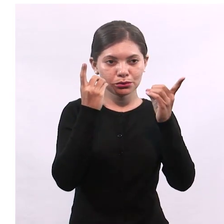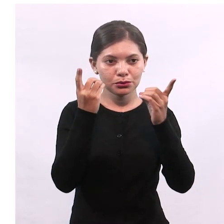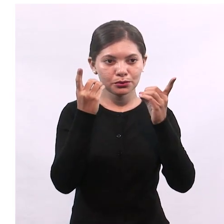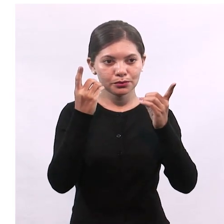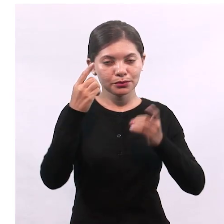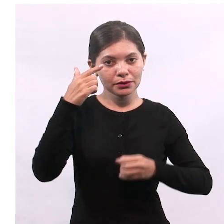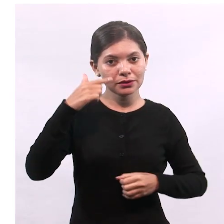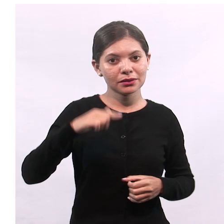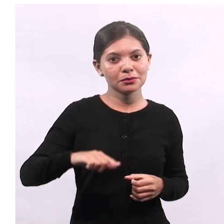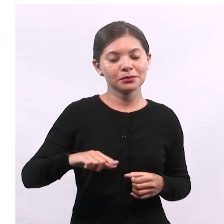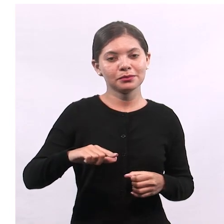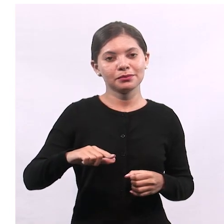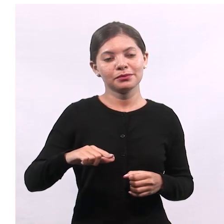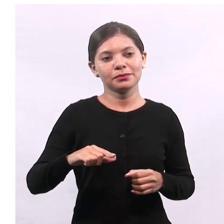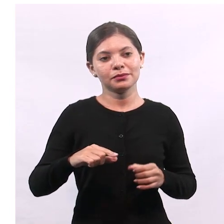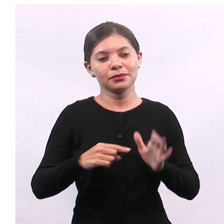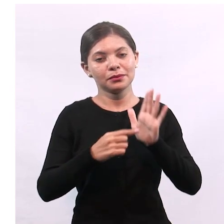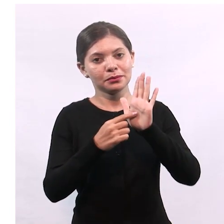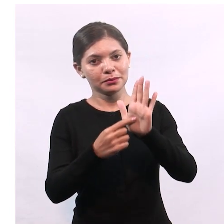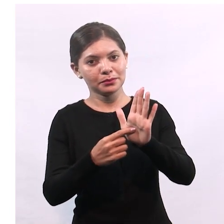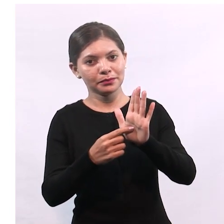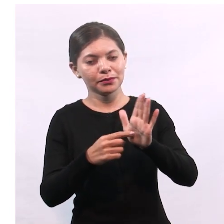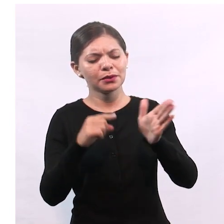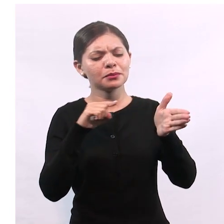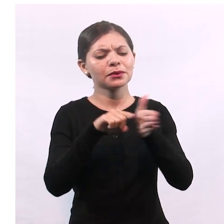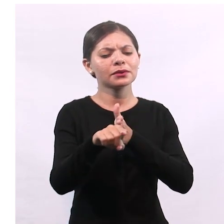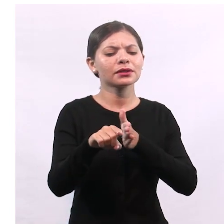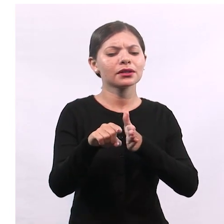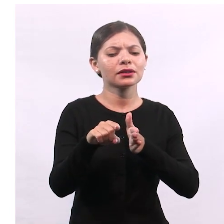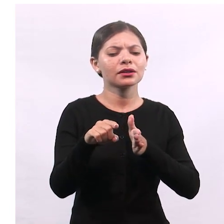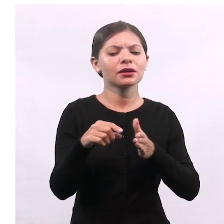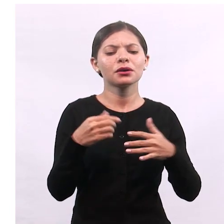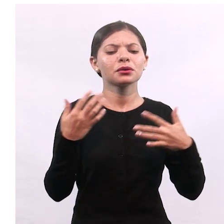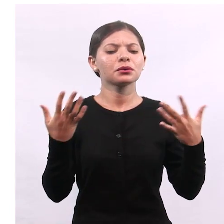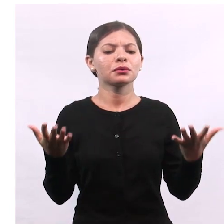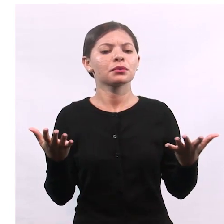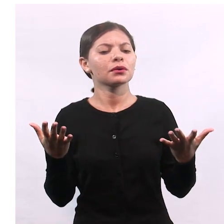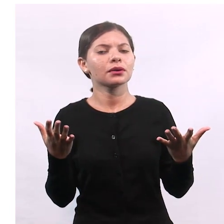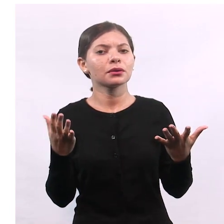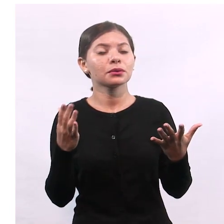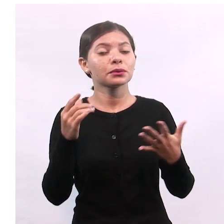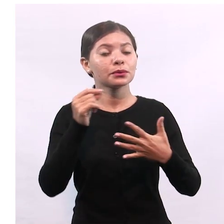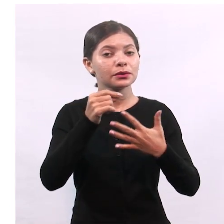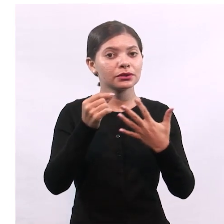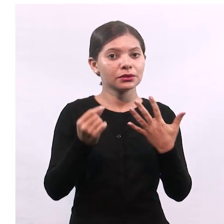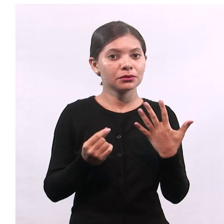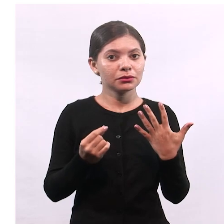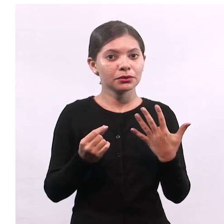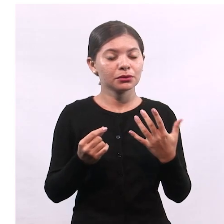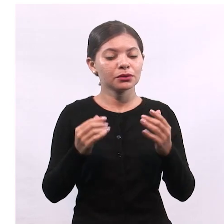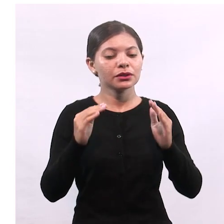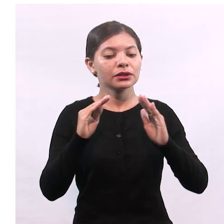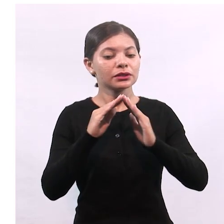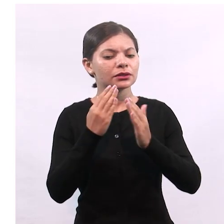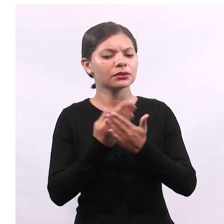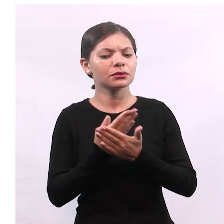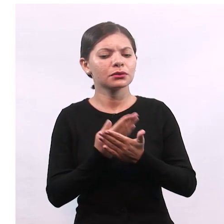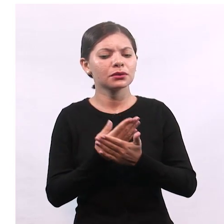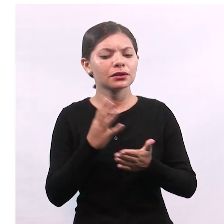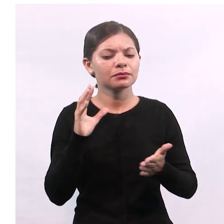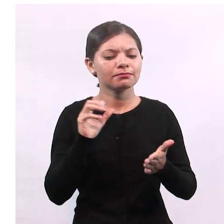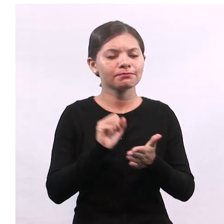que eles aparecem então se eu perguntar olha qual o nível de escolaridade para essa